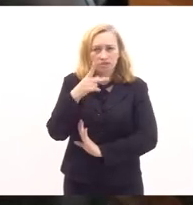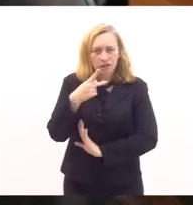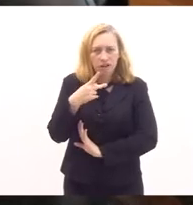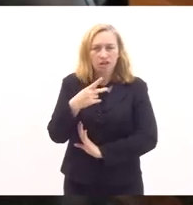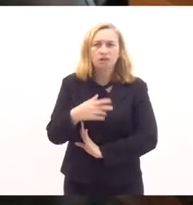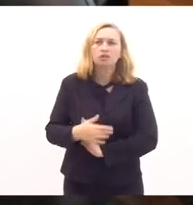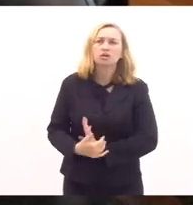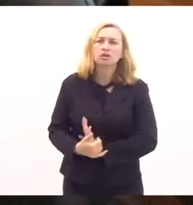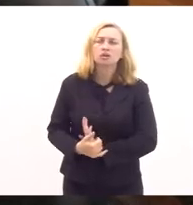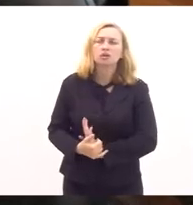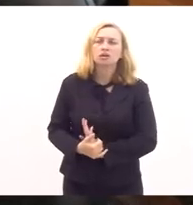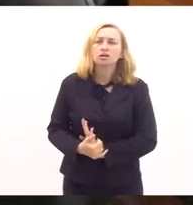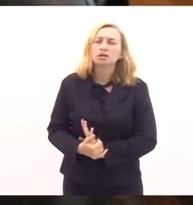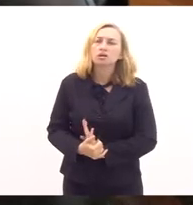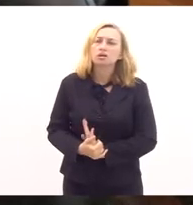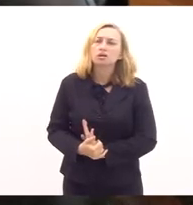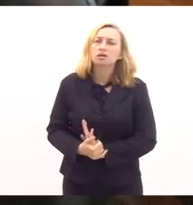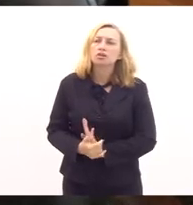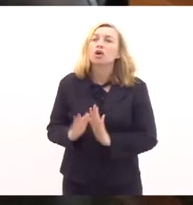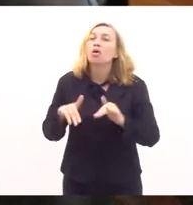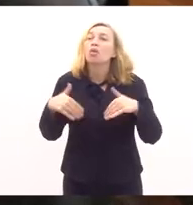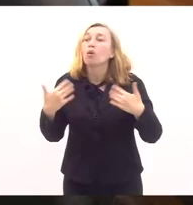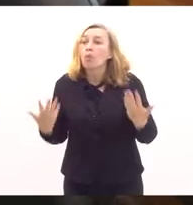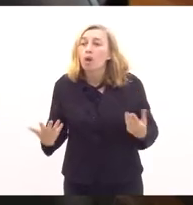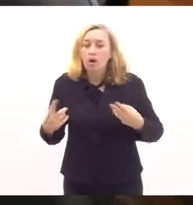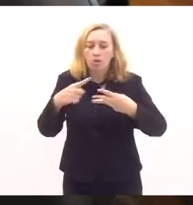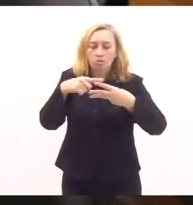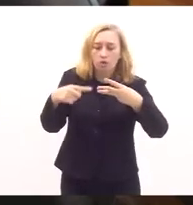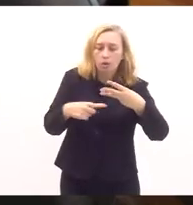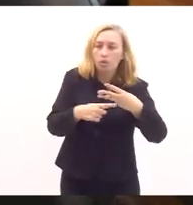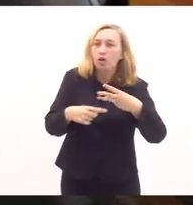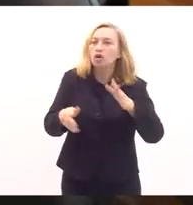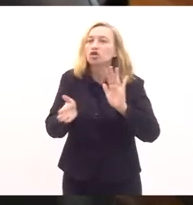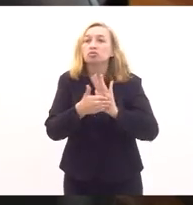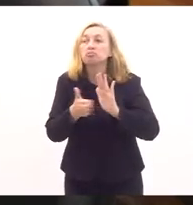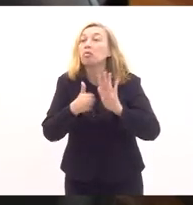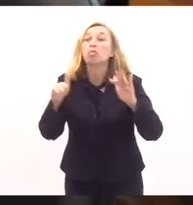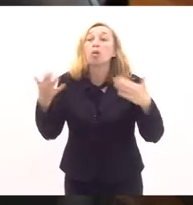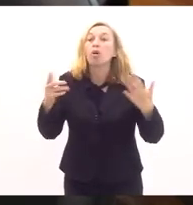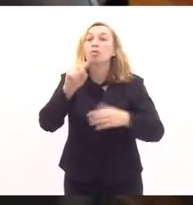nessa fala sua quais foram as 3 propostas que foram apresentadas.